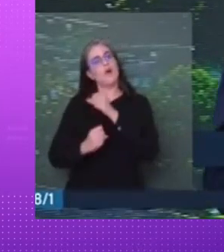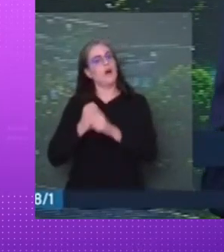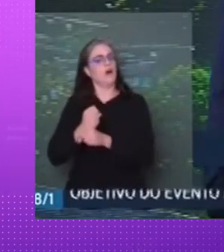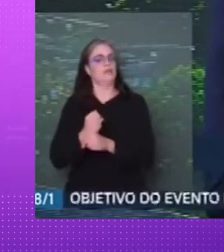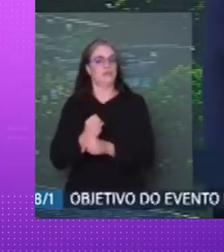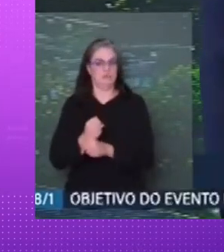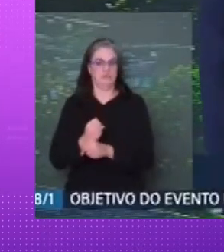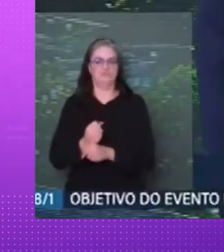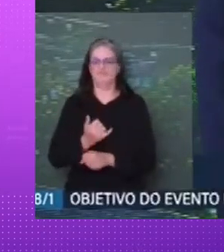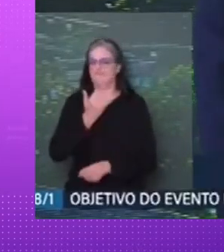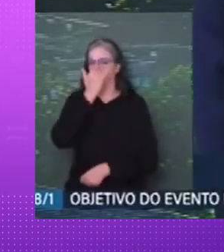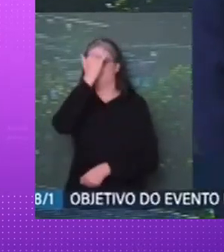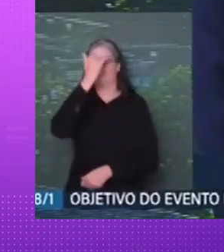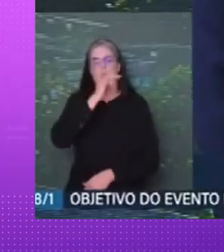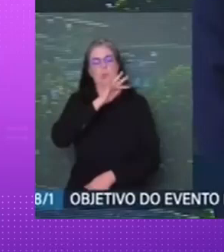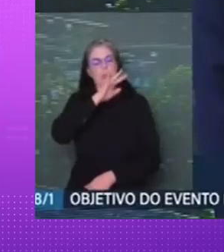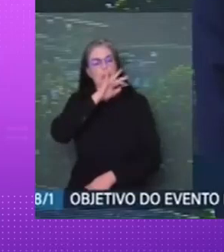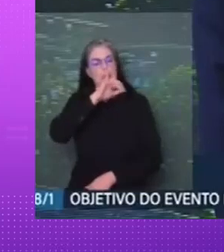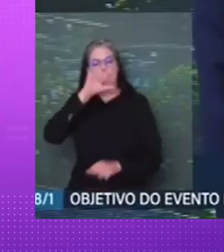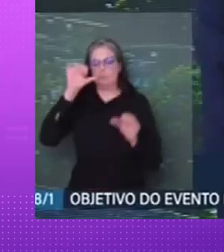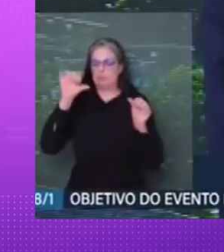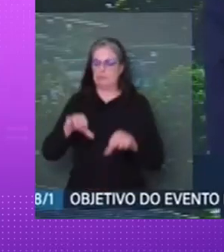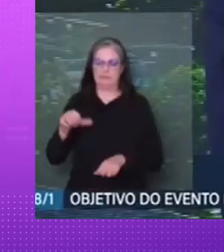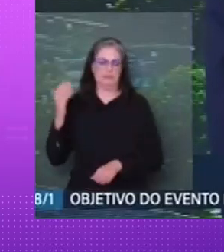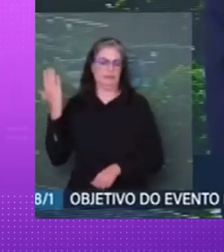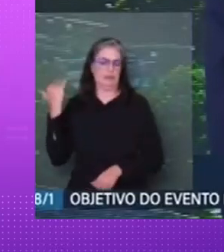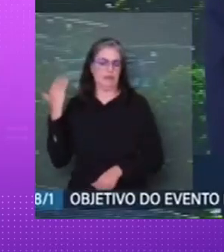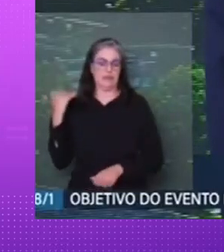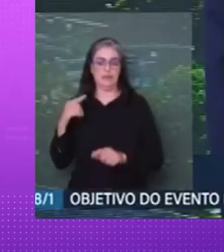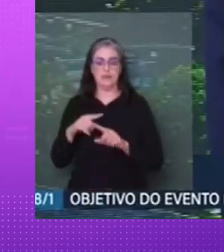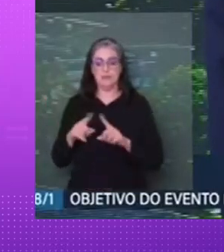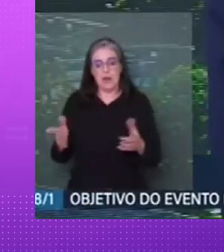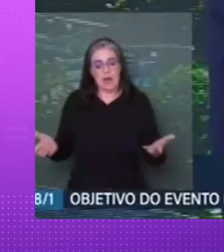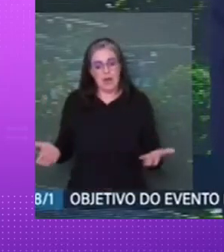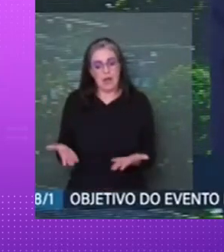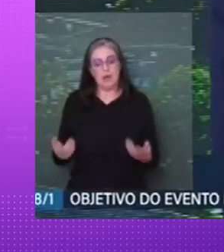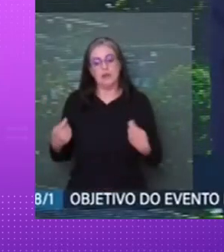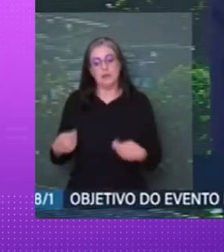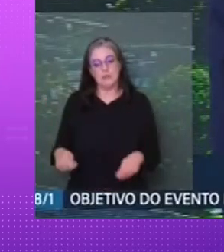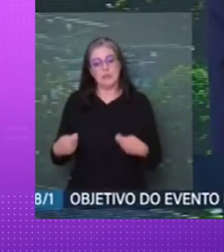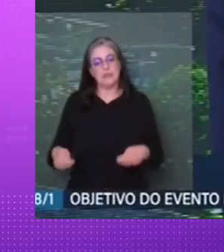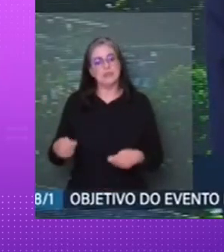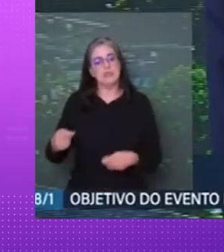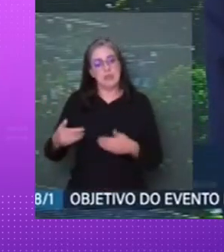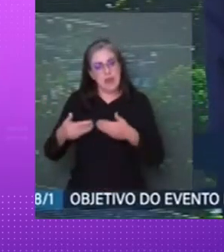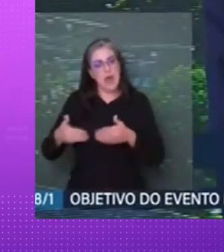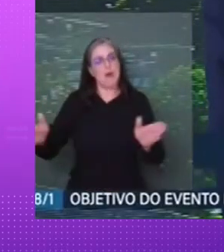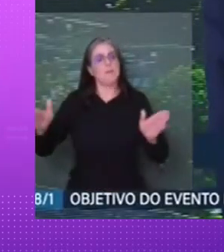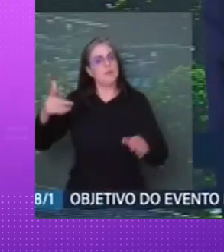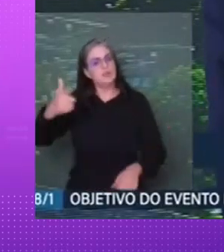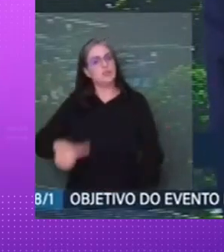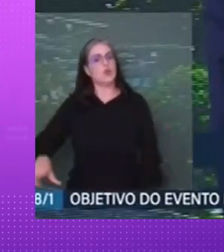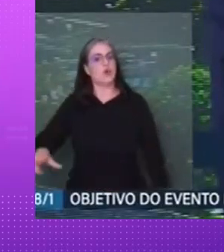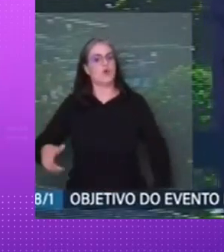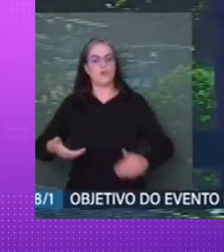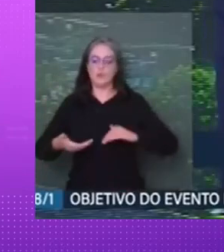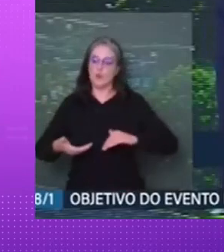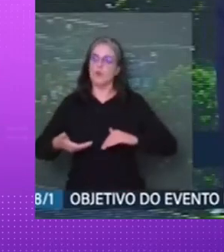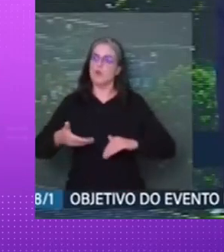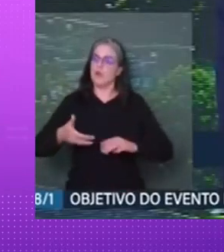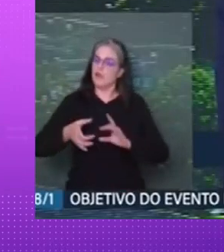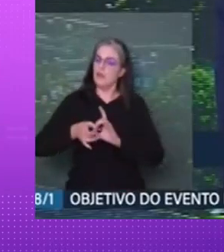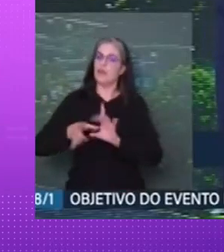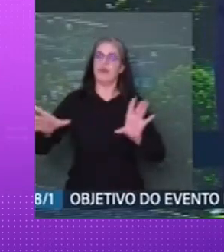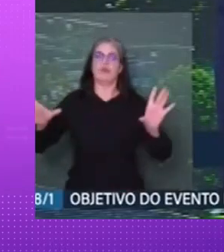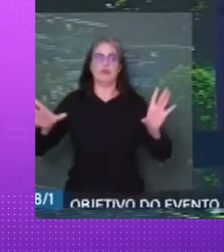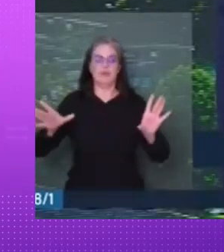É isso, o Alexandre de Moraes, inclusive, bateu muito nessa tecla, defendeu a regulamentação, o que ele chama de regulamentação das